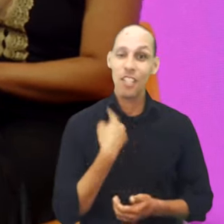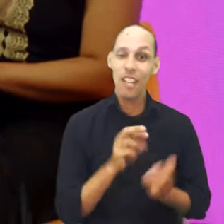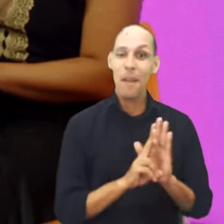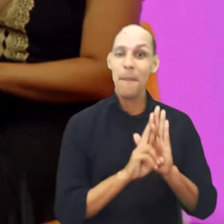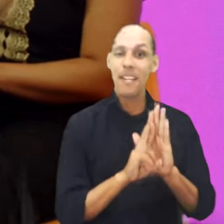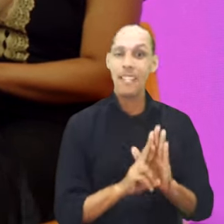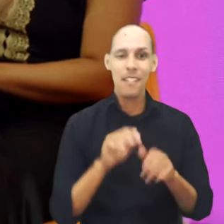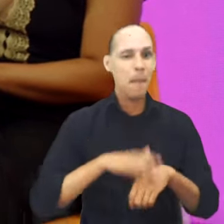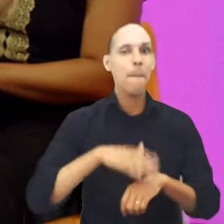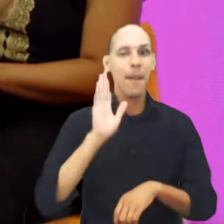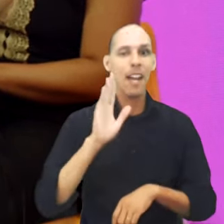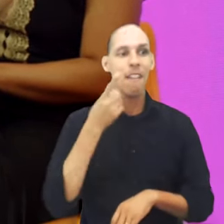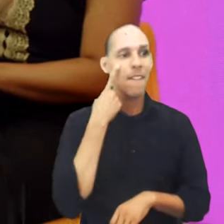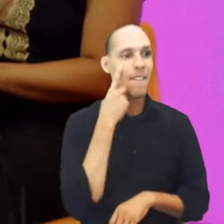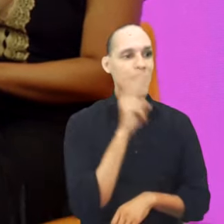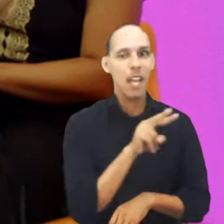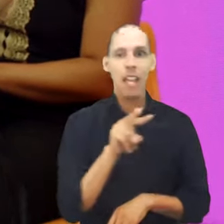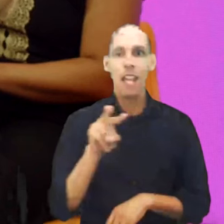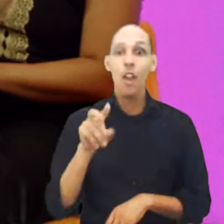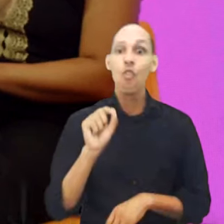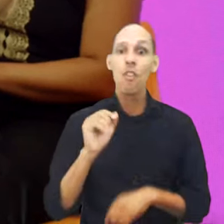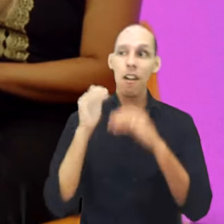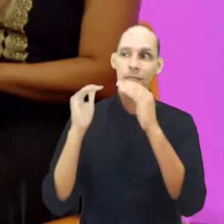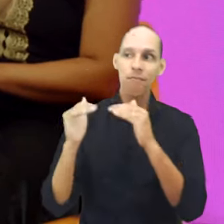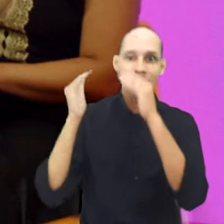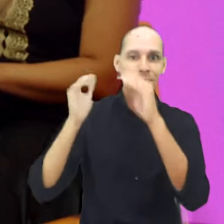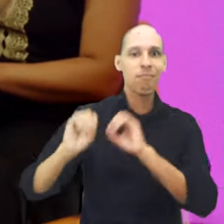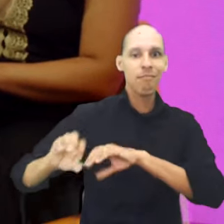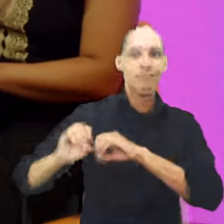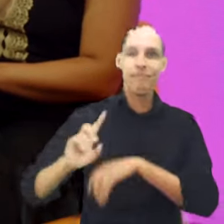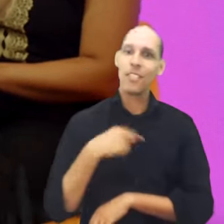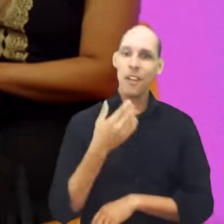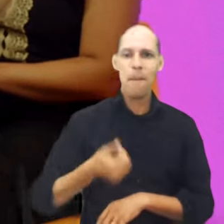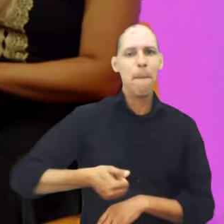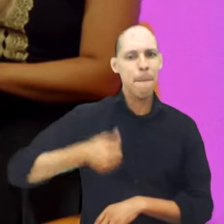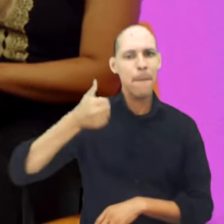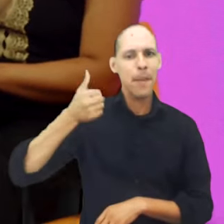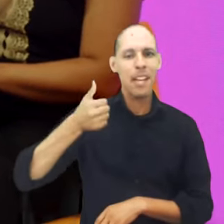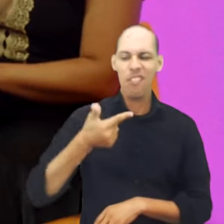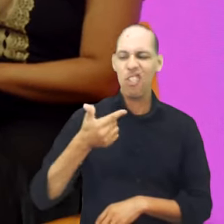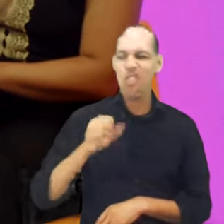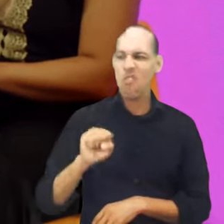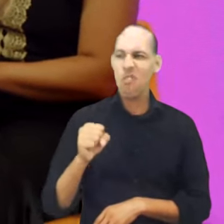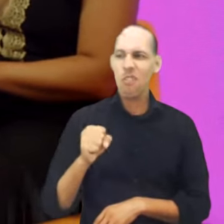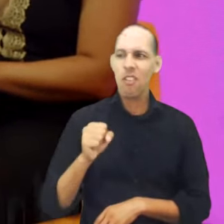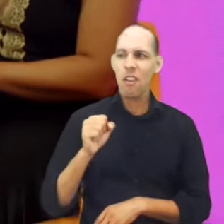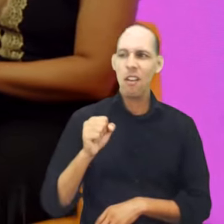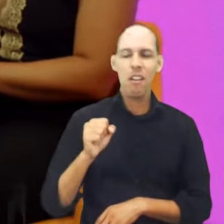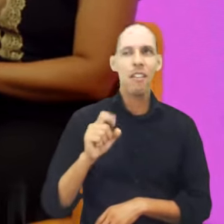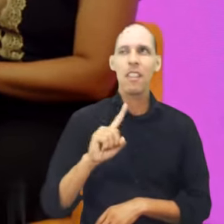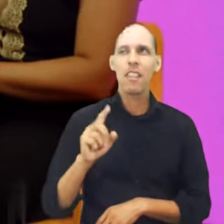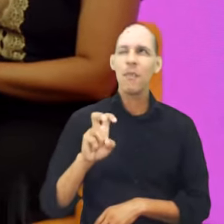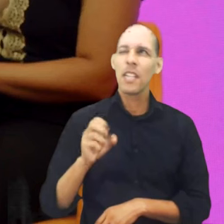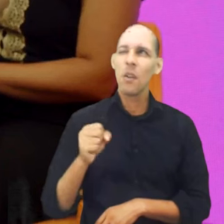representamos mais quando a gente olha no recorte de ensino superior. Então, parece que é 28% de 58% de